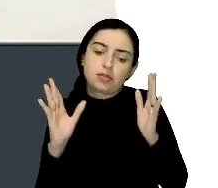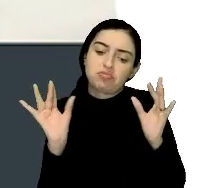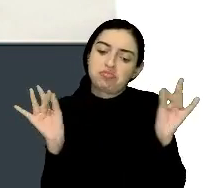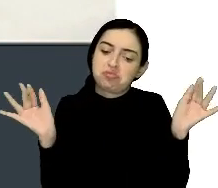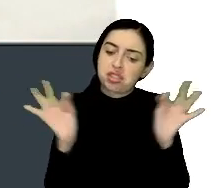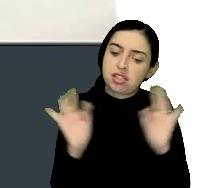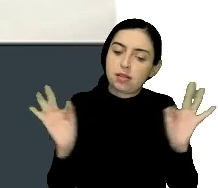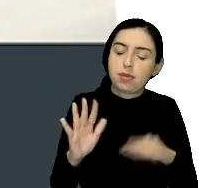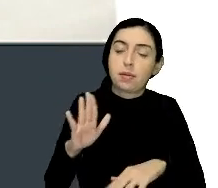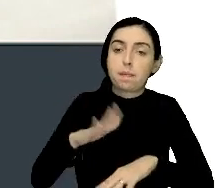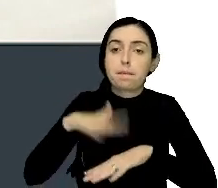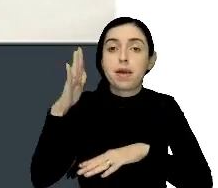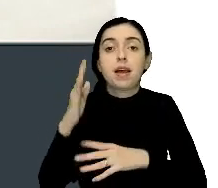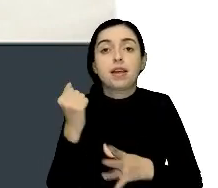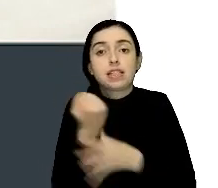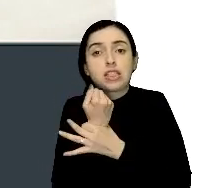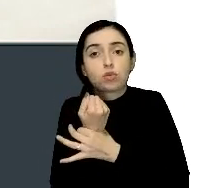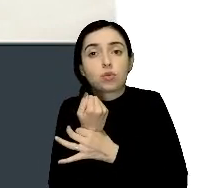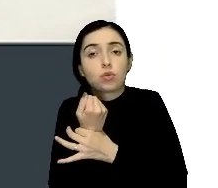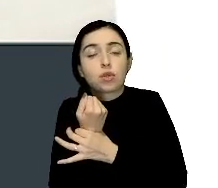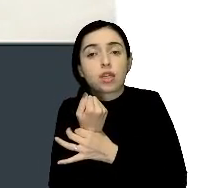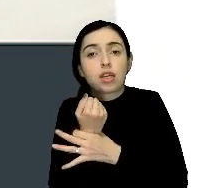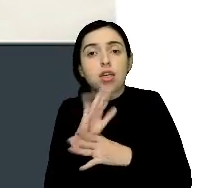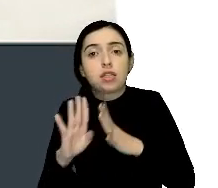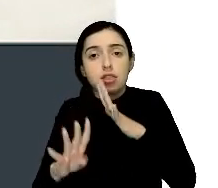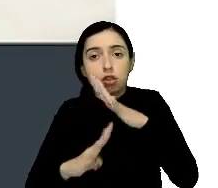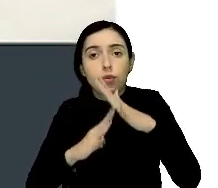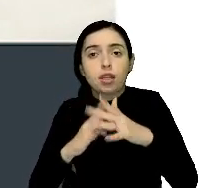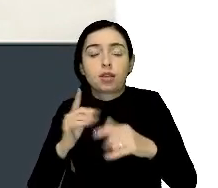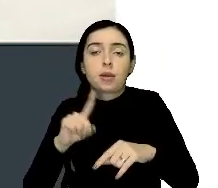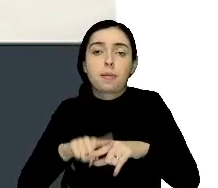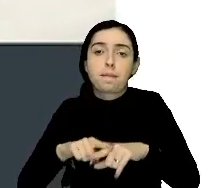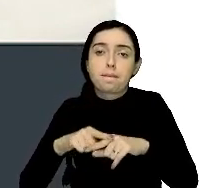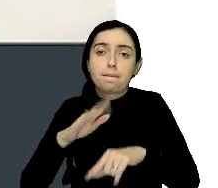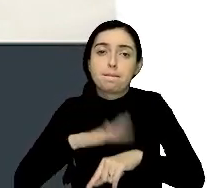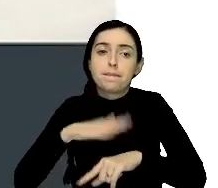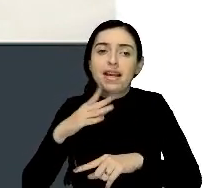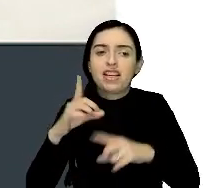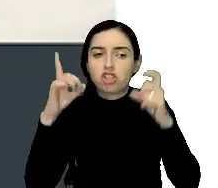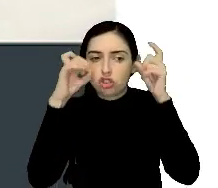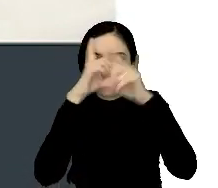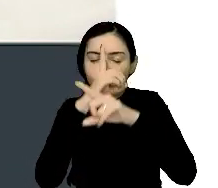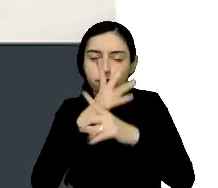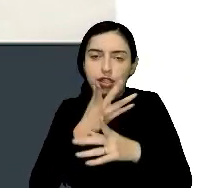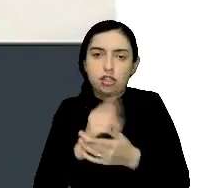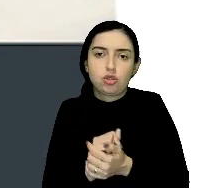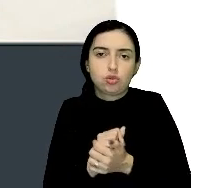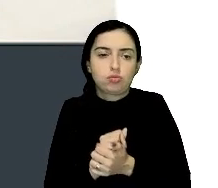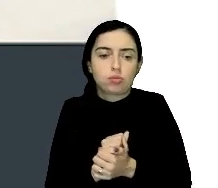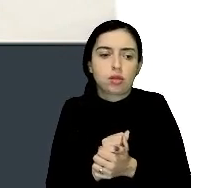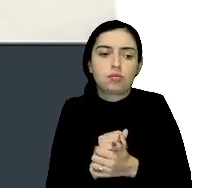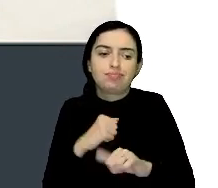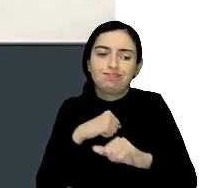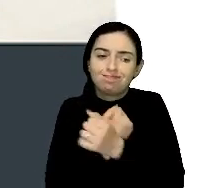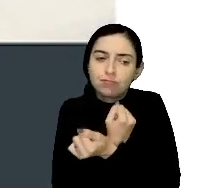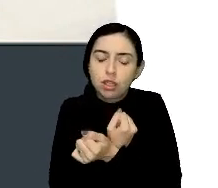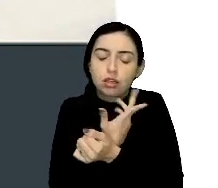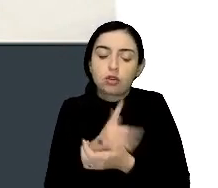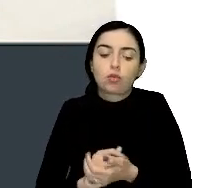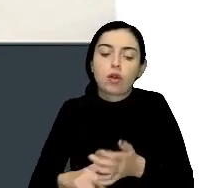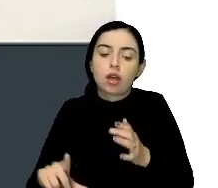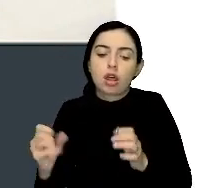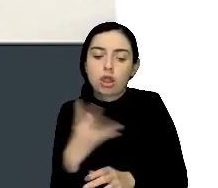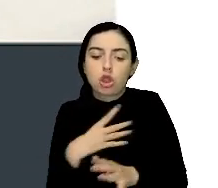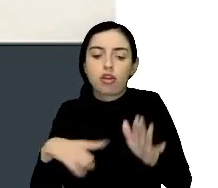mais proteção se der ao migrante, mais difícil vai ser encontrar em situação análoga de escravo. Por isso que a nova lei de imigração